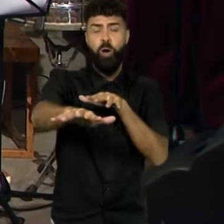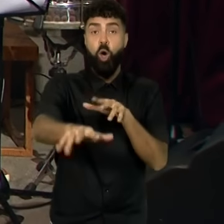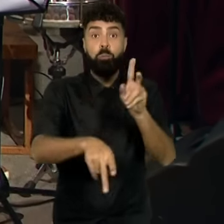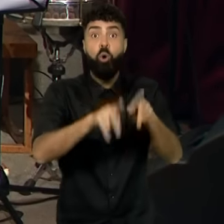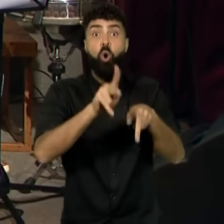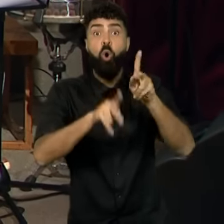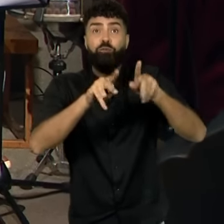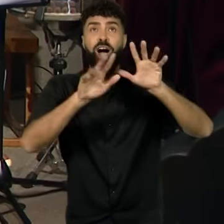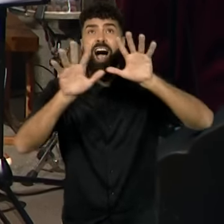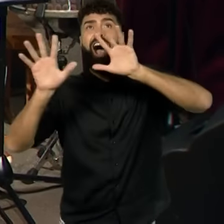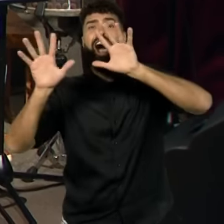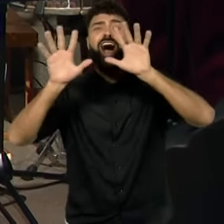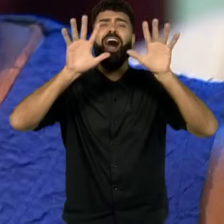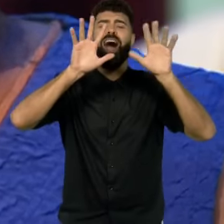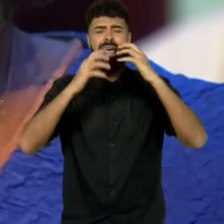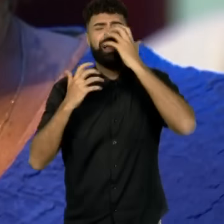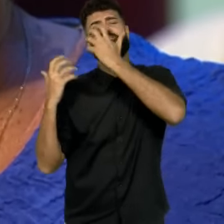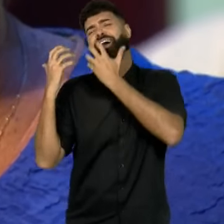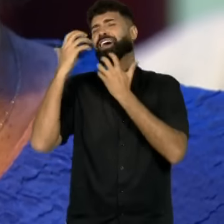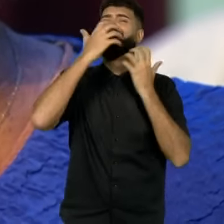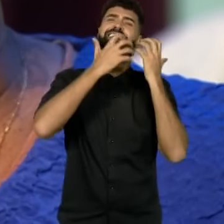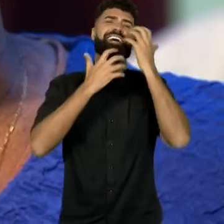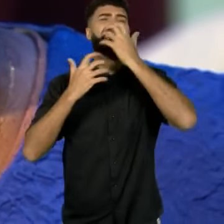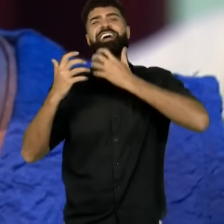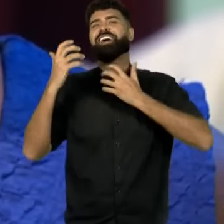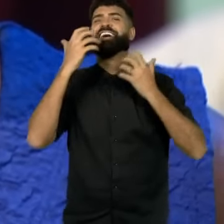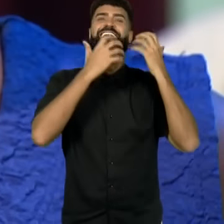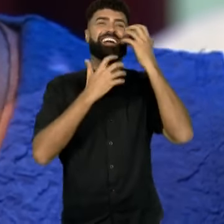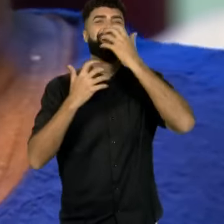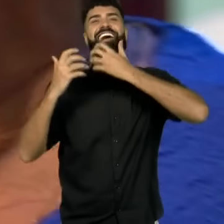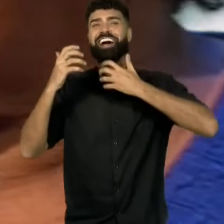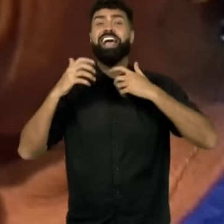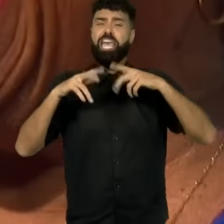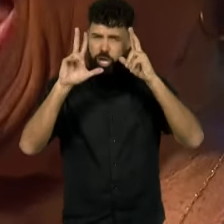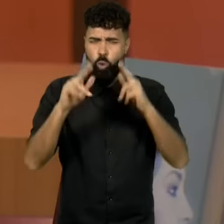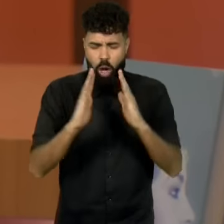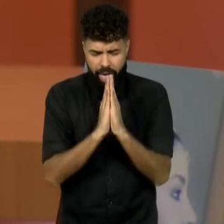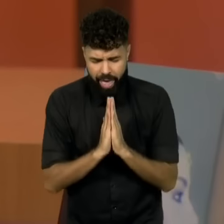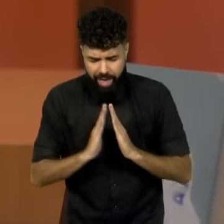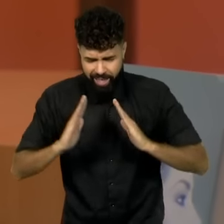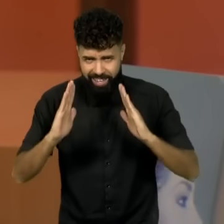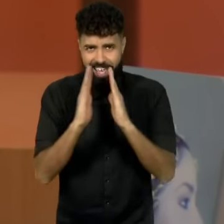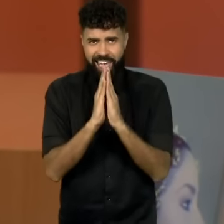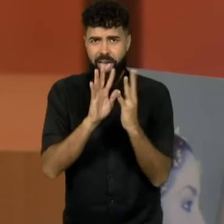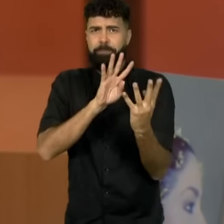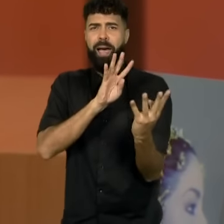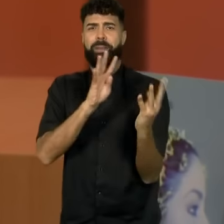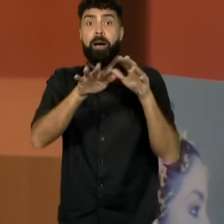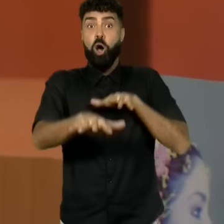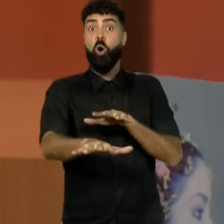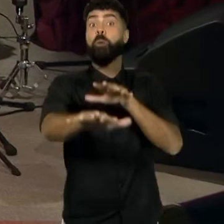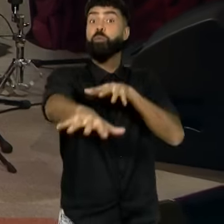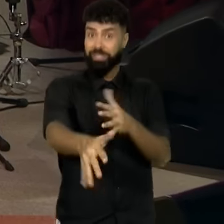rua cantando. É feito uma reza, um ritual, é a procissão do